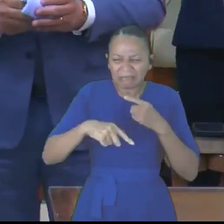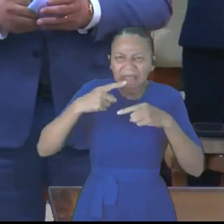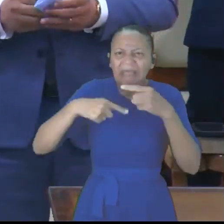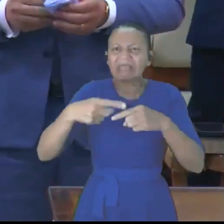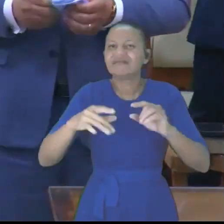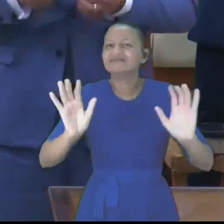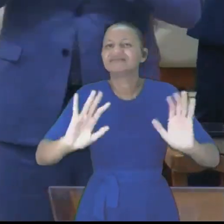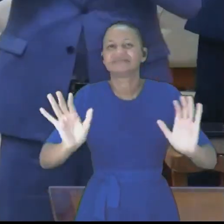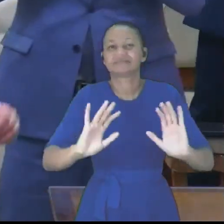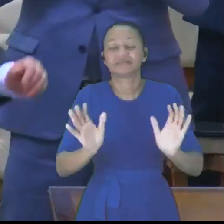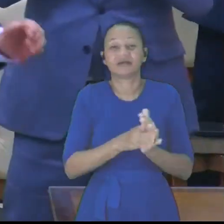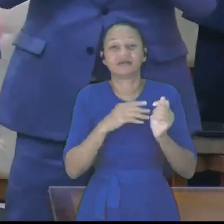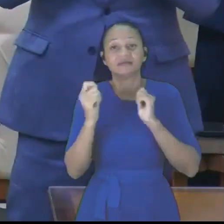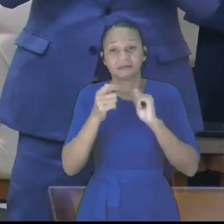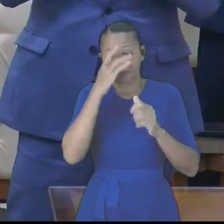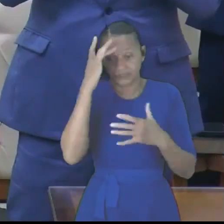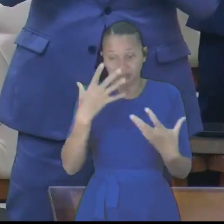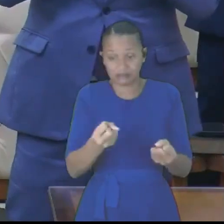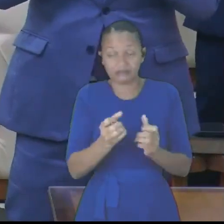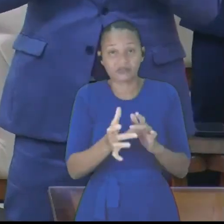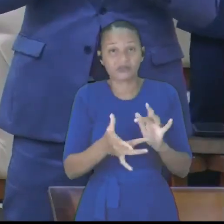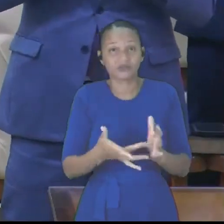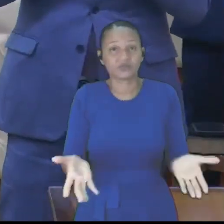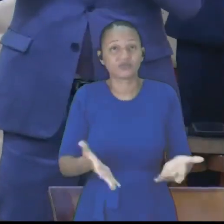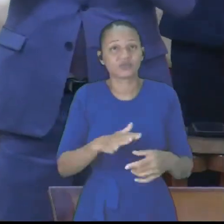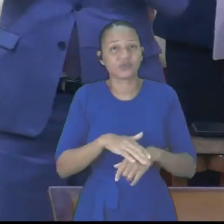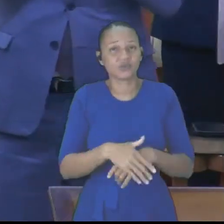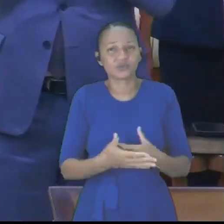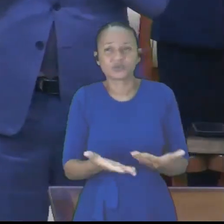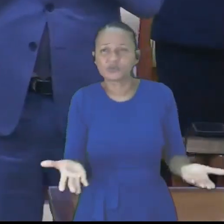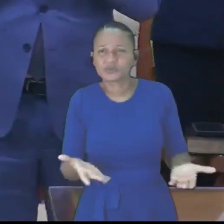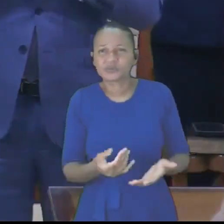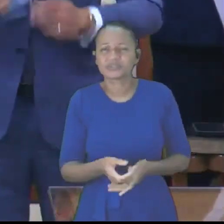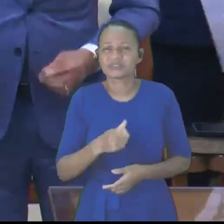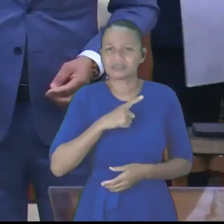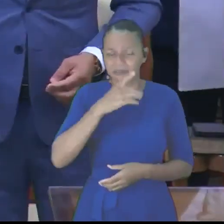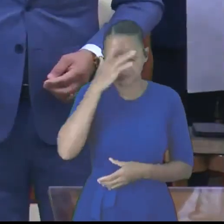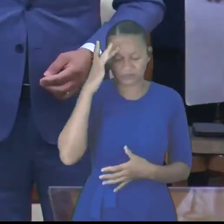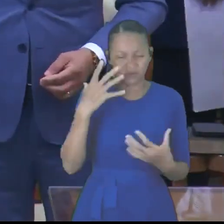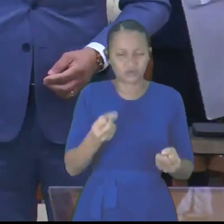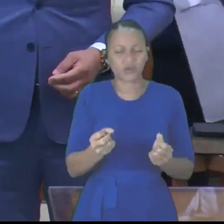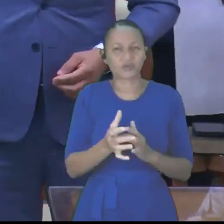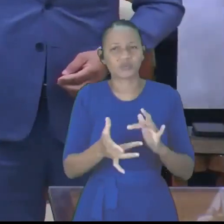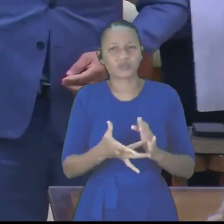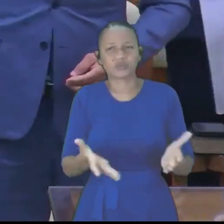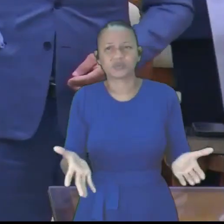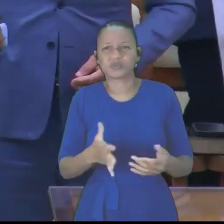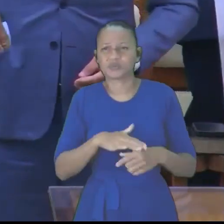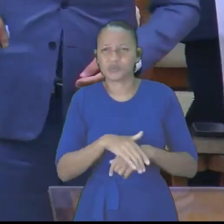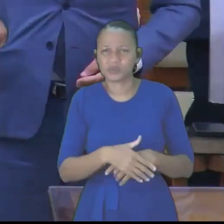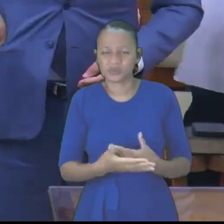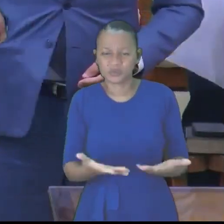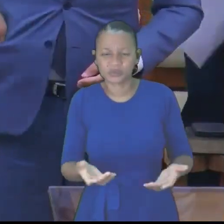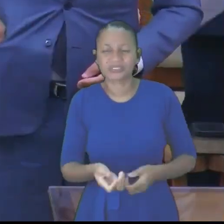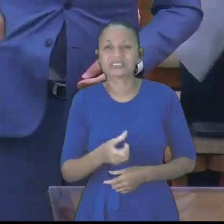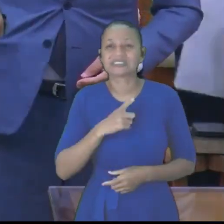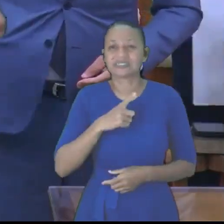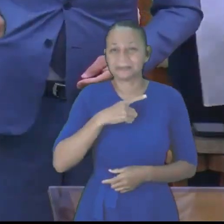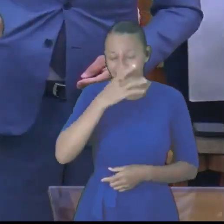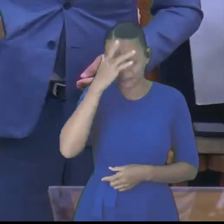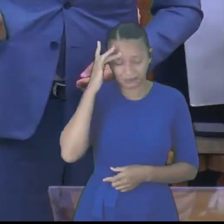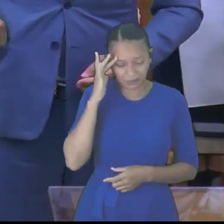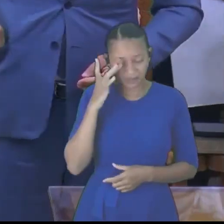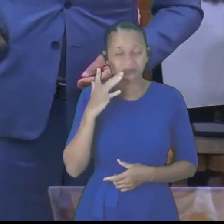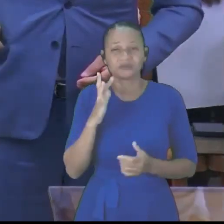Aleluia. Tem alguém para Jesus nesta noite? Tem alguém para Jesus nesta noite? Tem alguém para Jesus